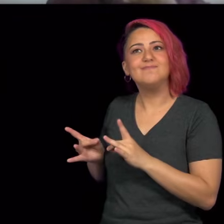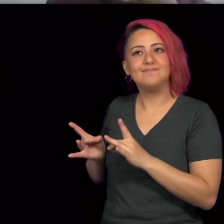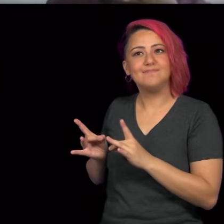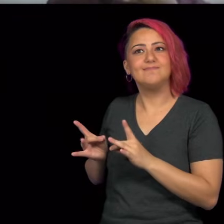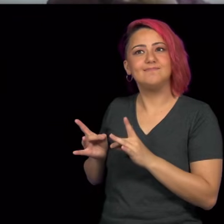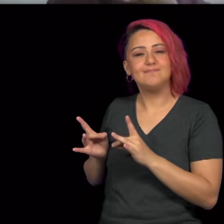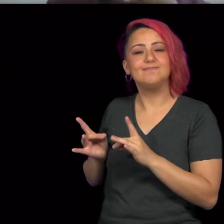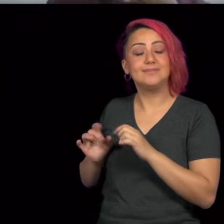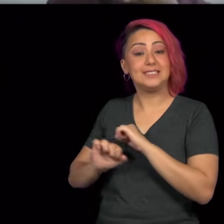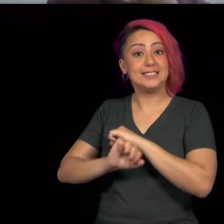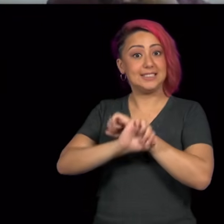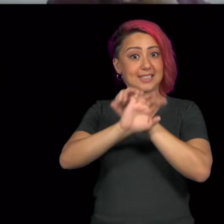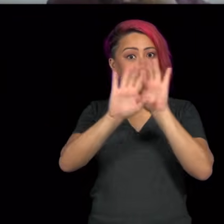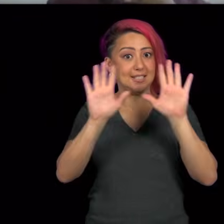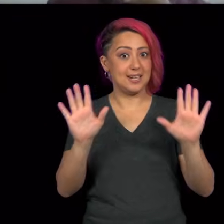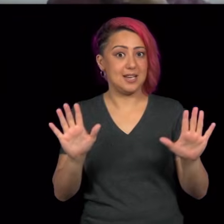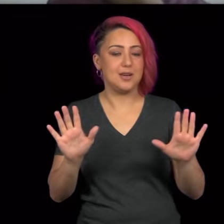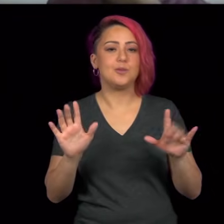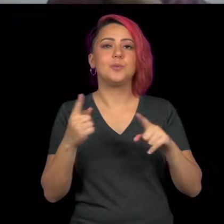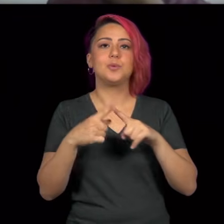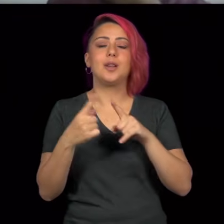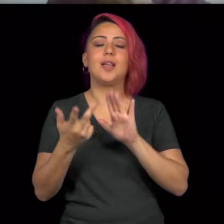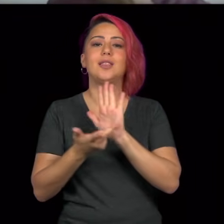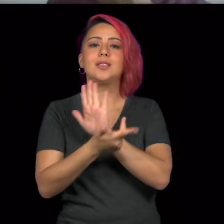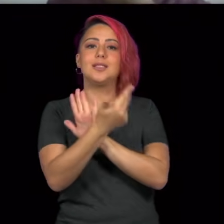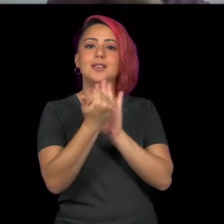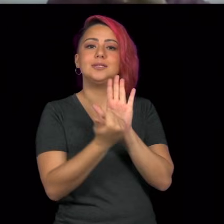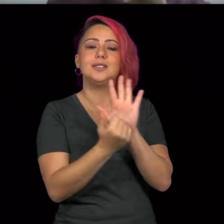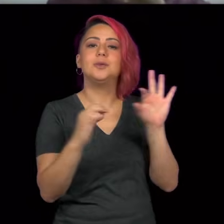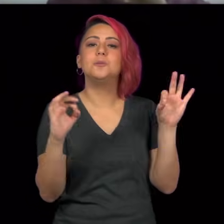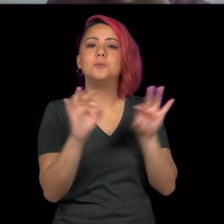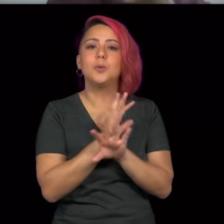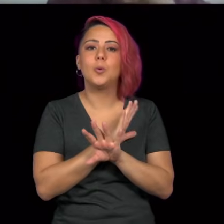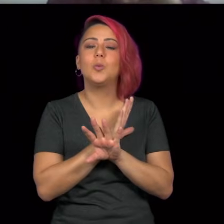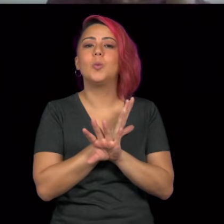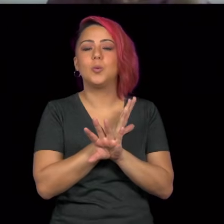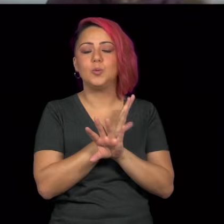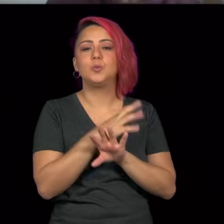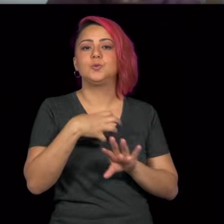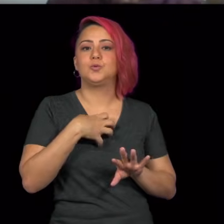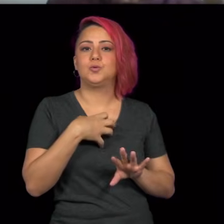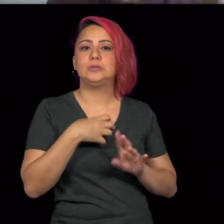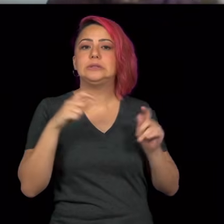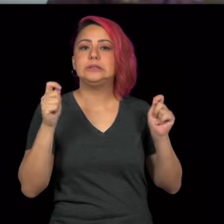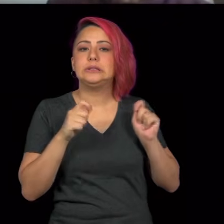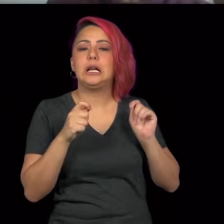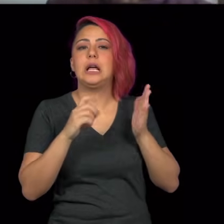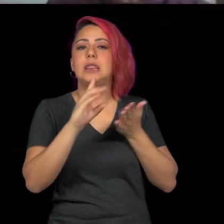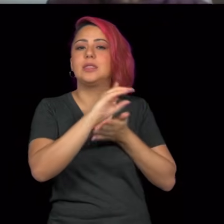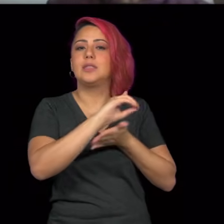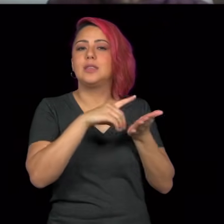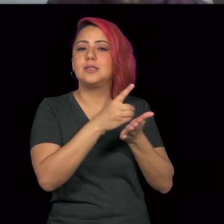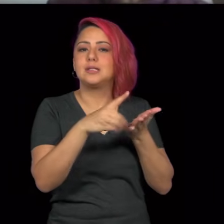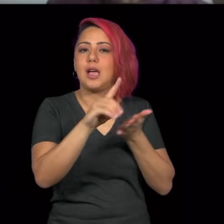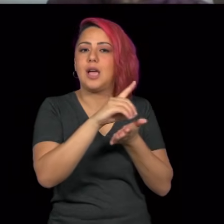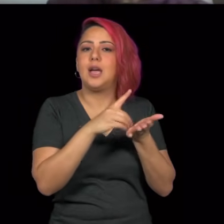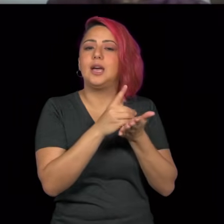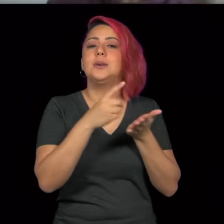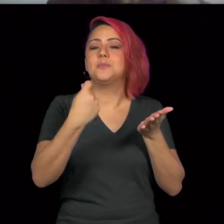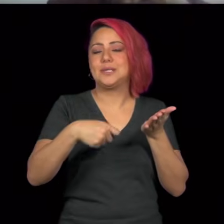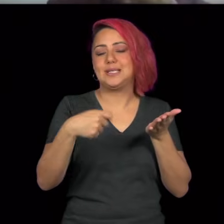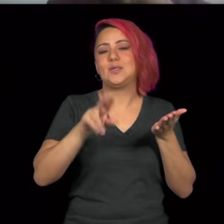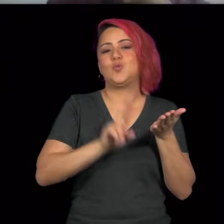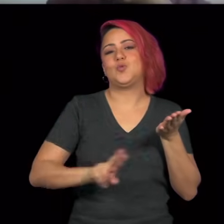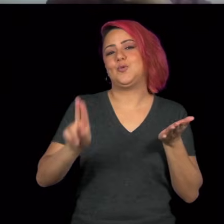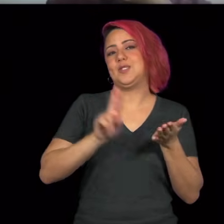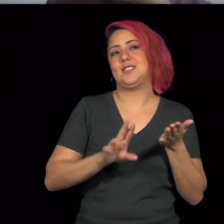né, com a maneira como você faz o design usando esses transistores,